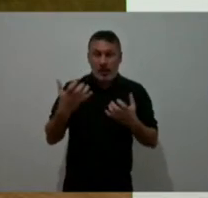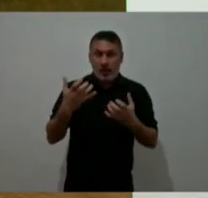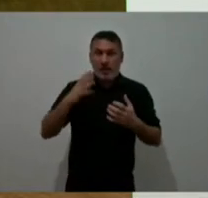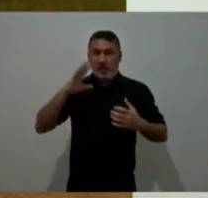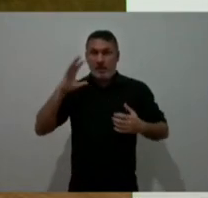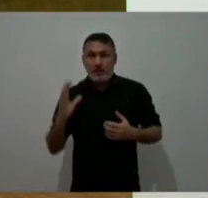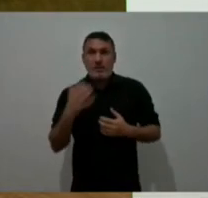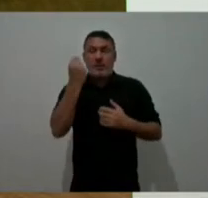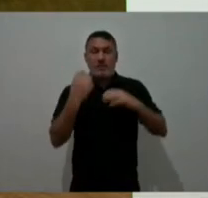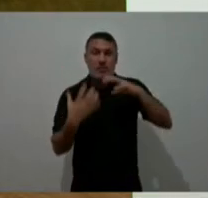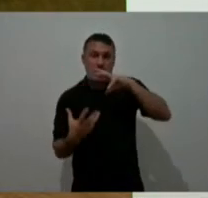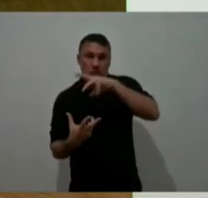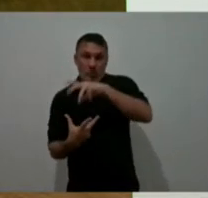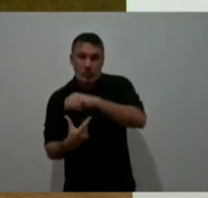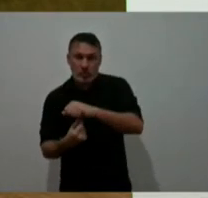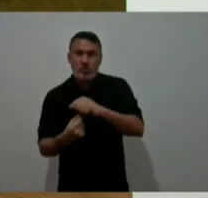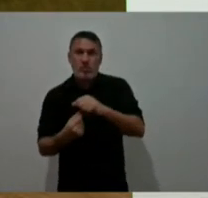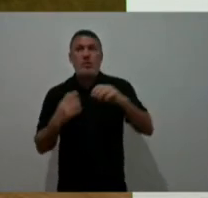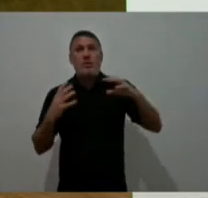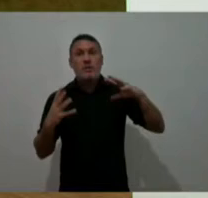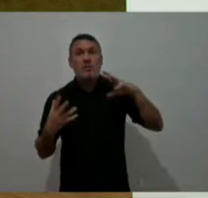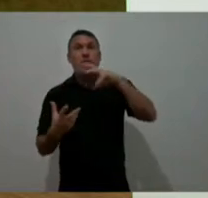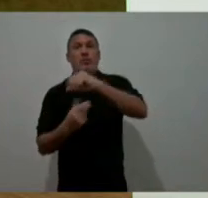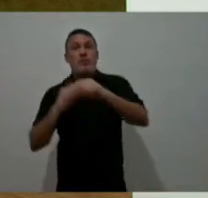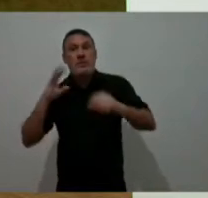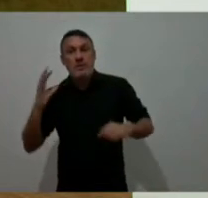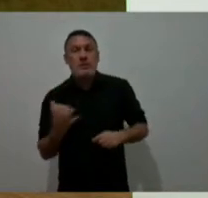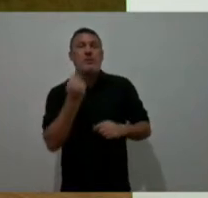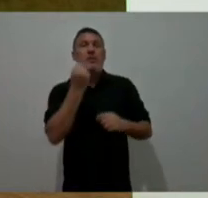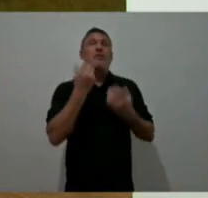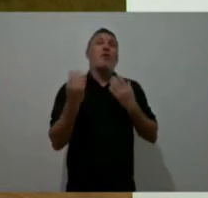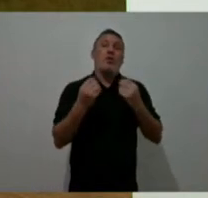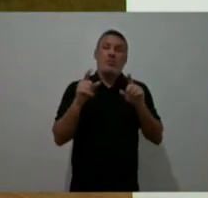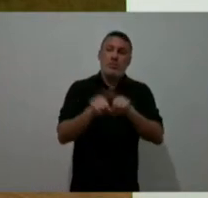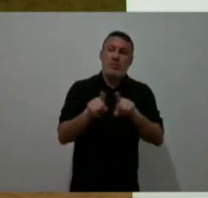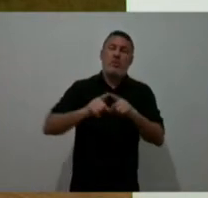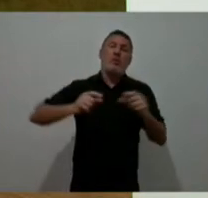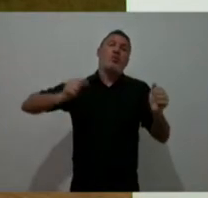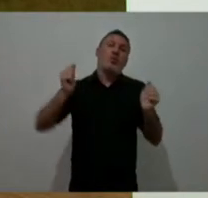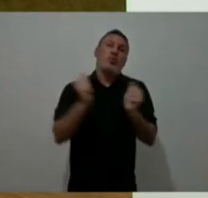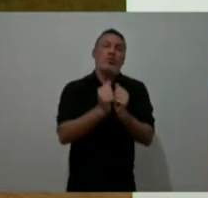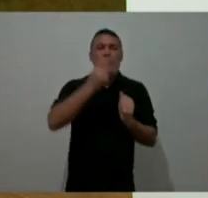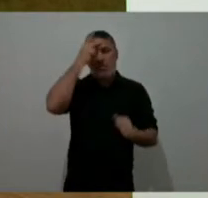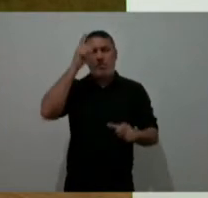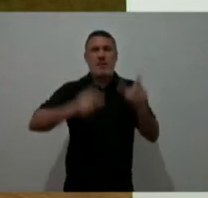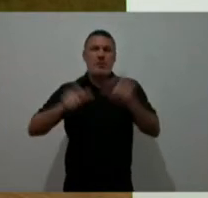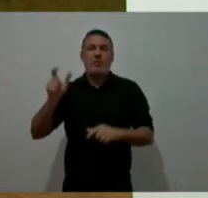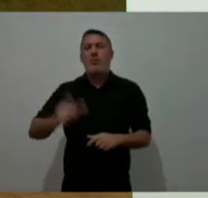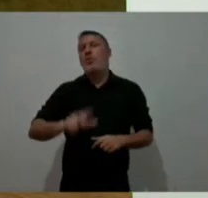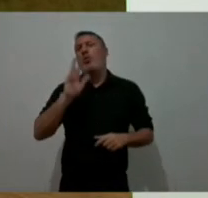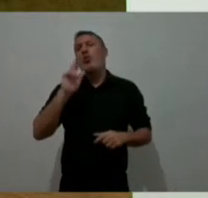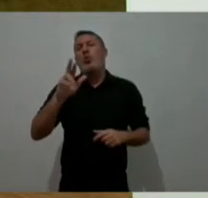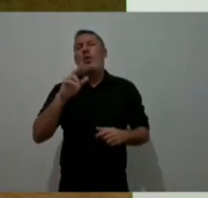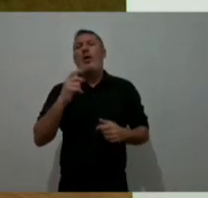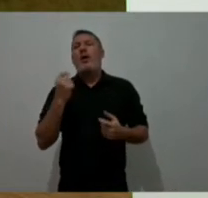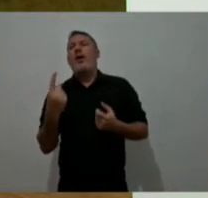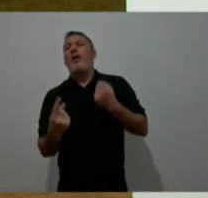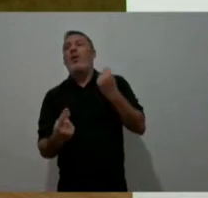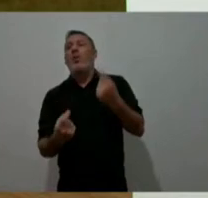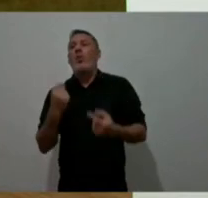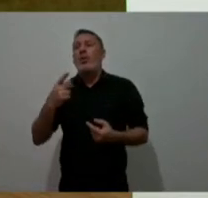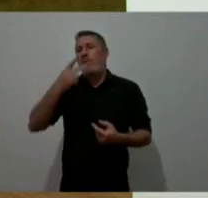de salvo ambientalmente, justo com todas as pessoas, né? Não um planeta para algumas pessoas somente, justo com todas as